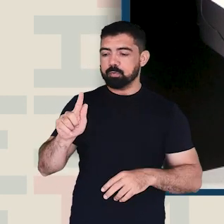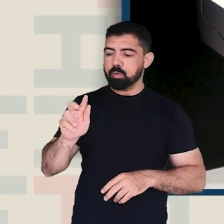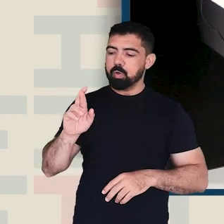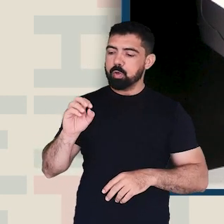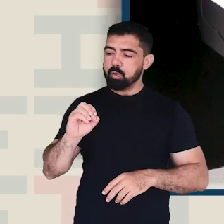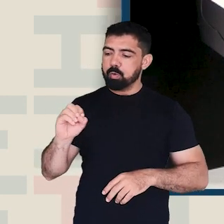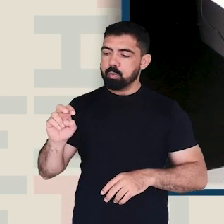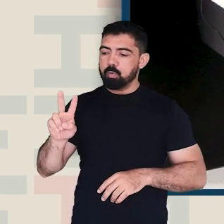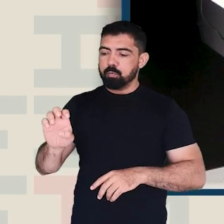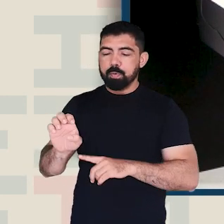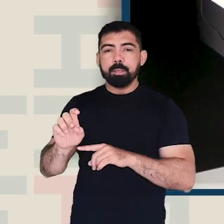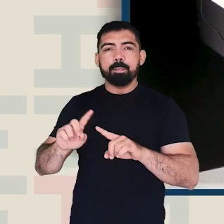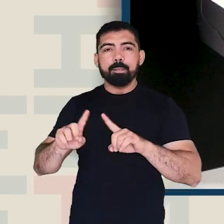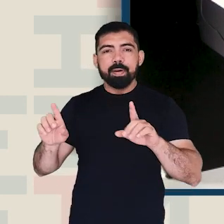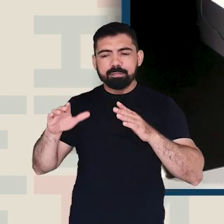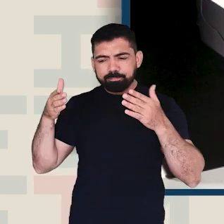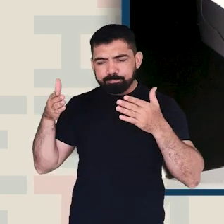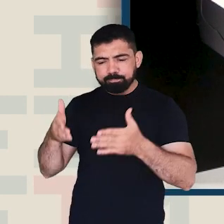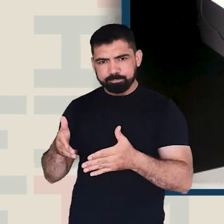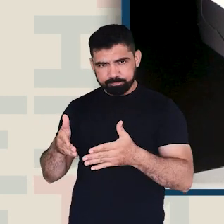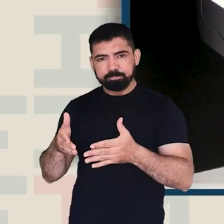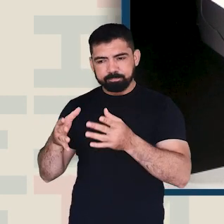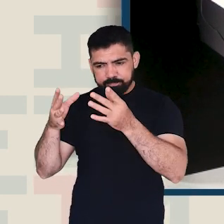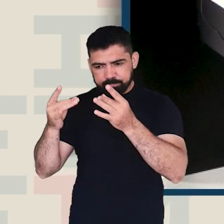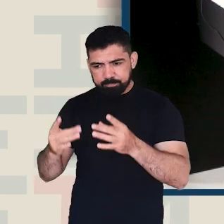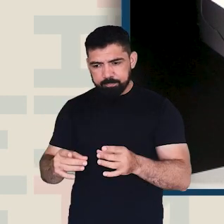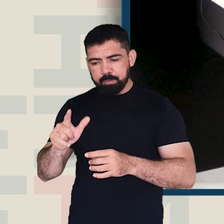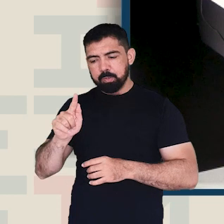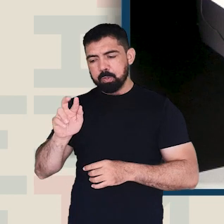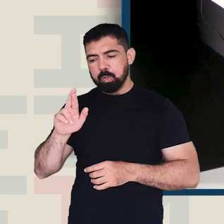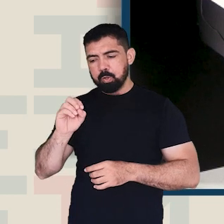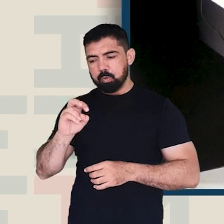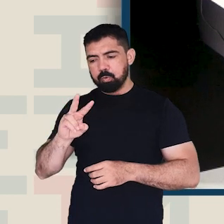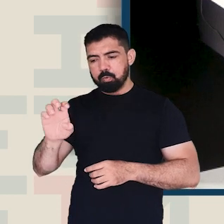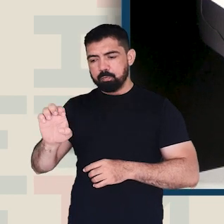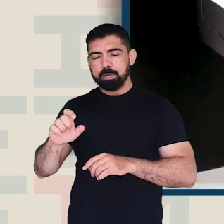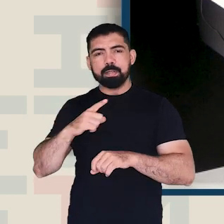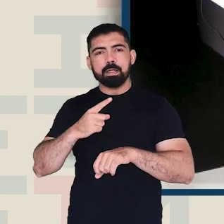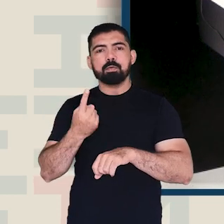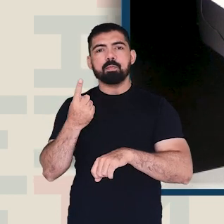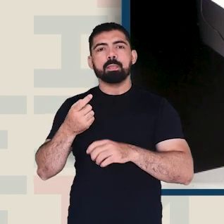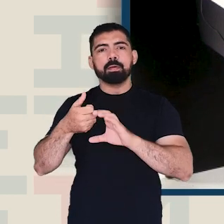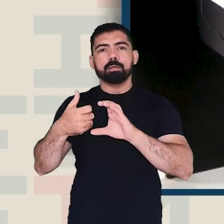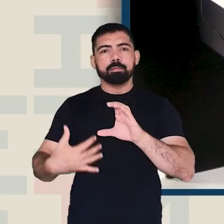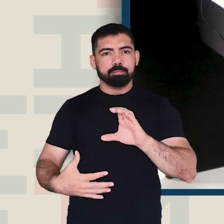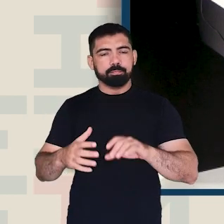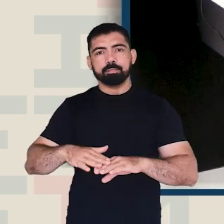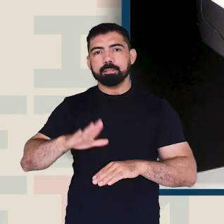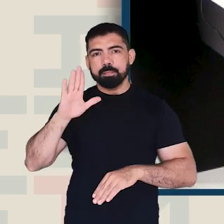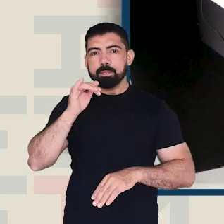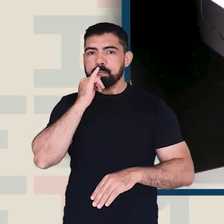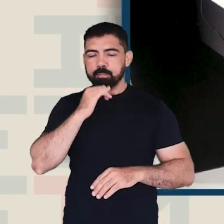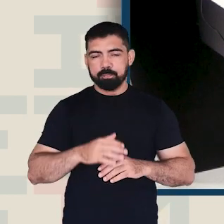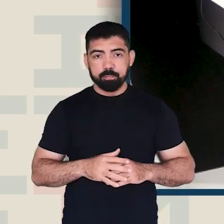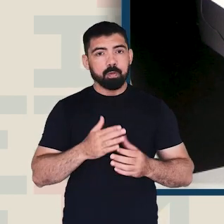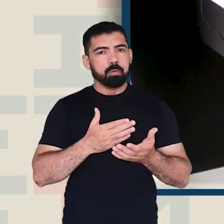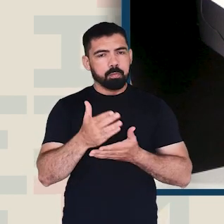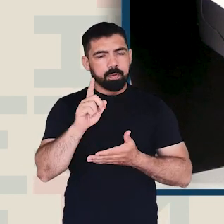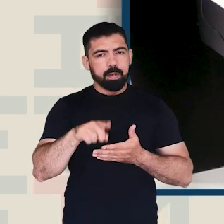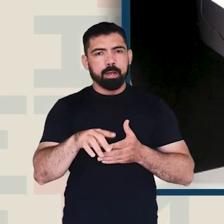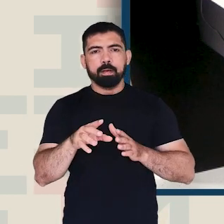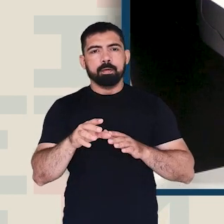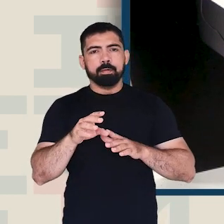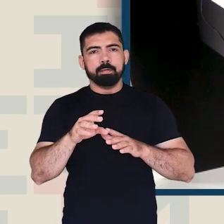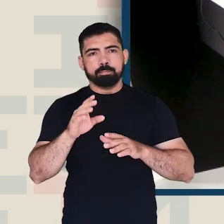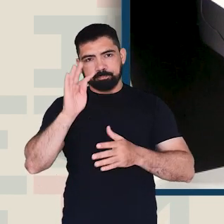Mas aí, para chegar especificamente para falar sobre groove, tem uns aspectos mais... Vou começar com um pouco de conhecimento